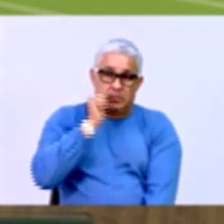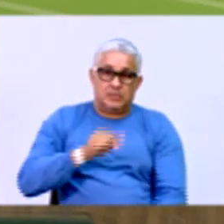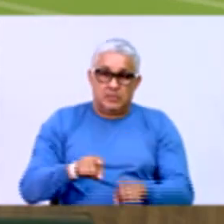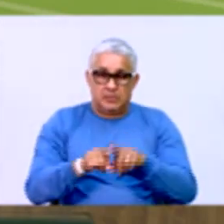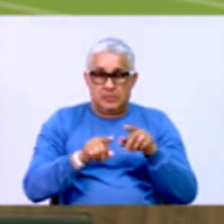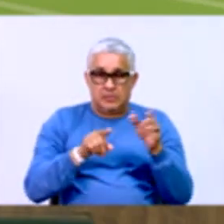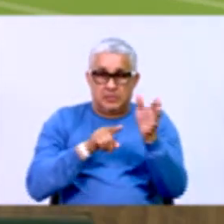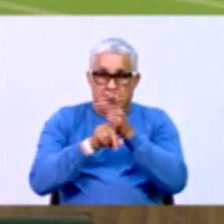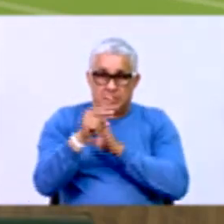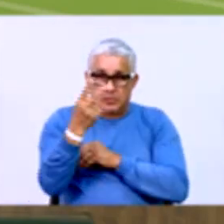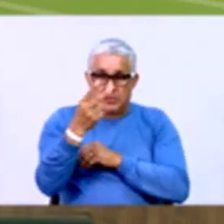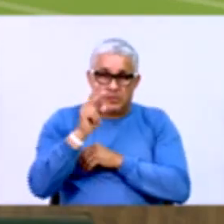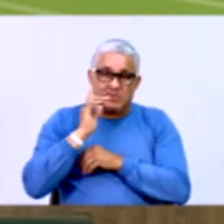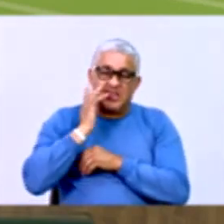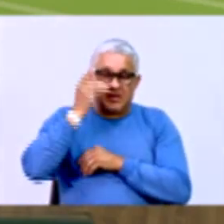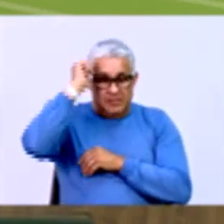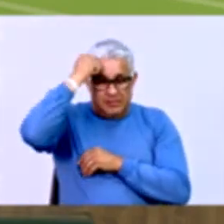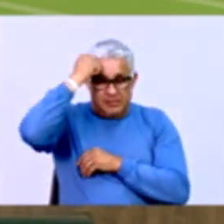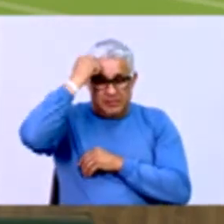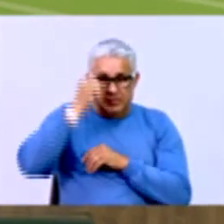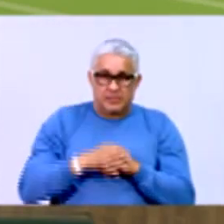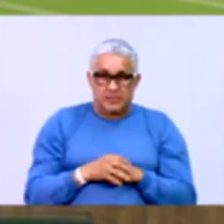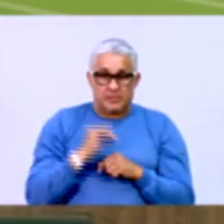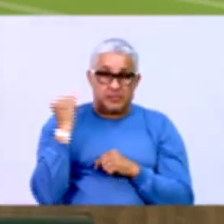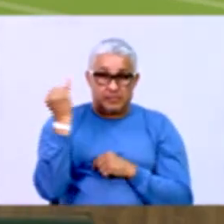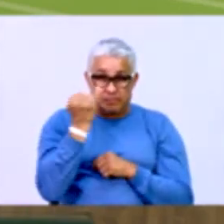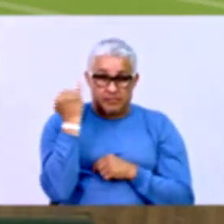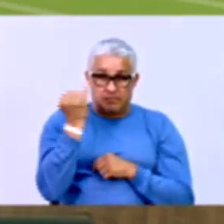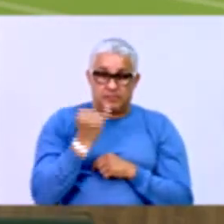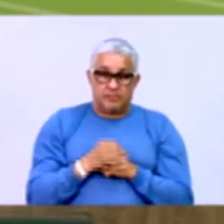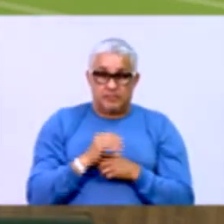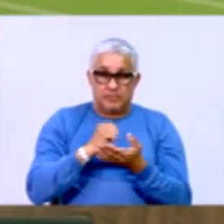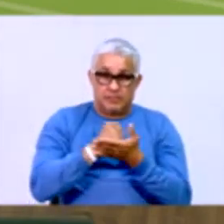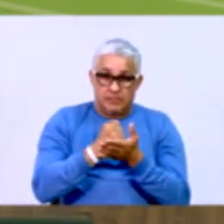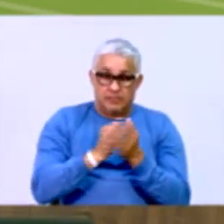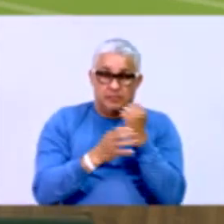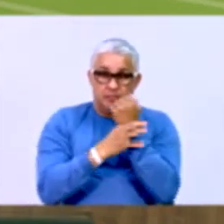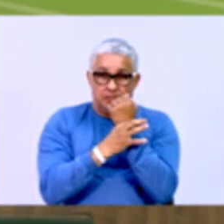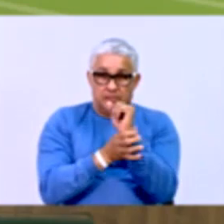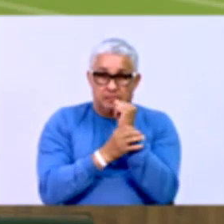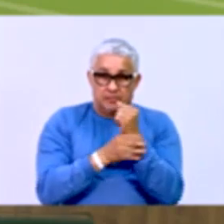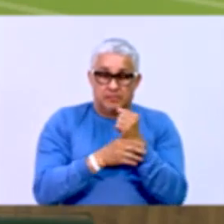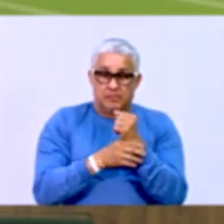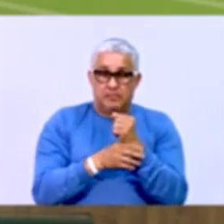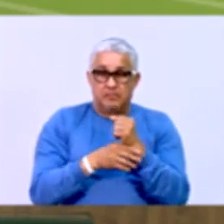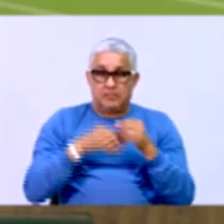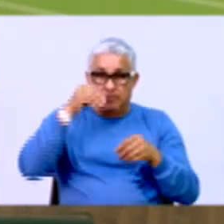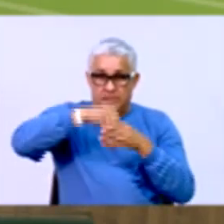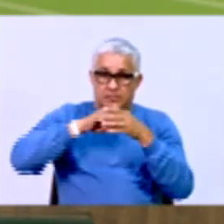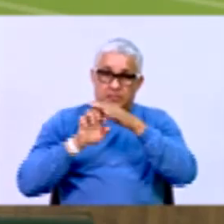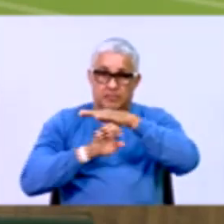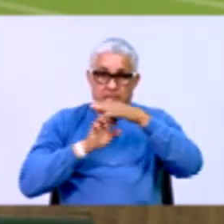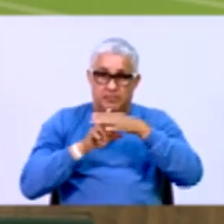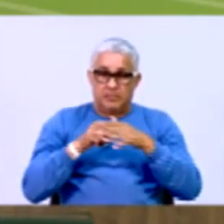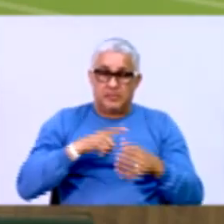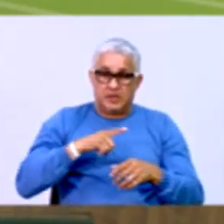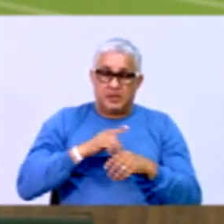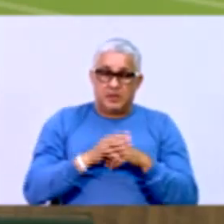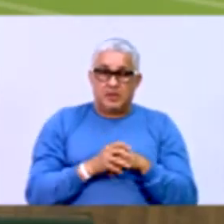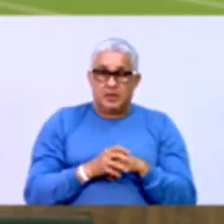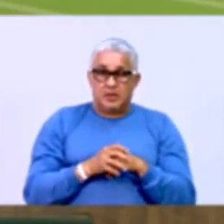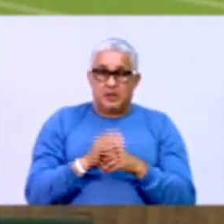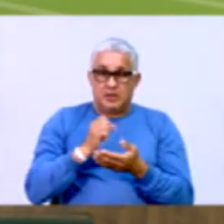Questão 2, em Ouro Preto, a importância de estabelecer controle de segurança dos processos de negócio de uma empresa para obter um